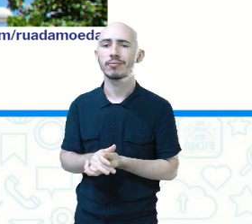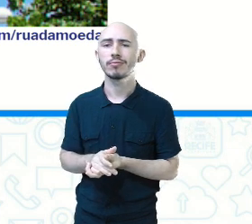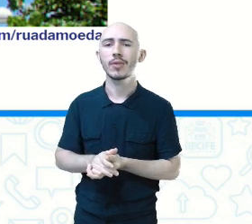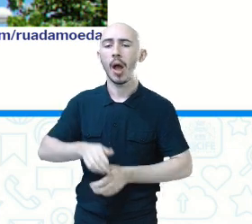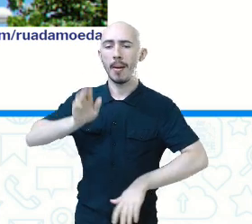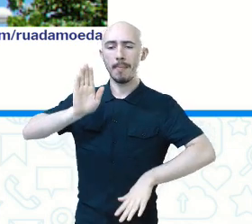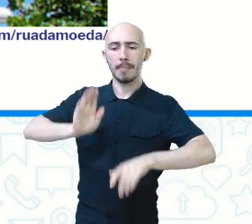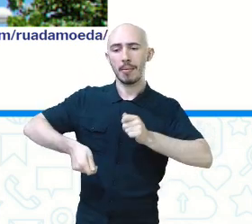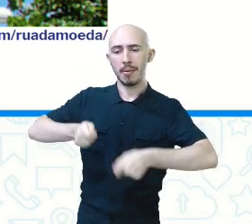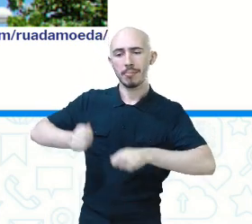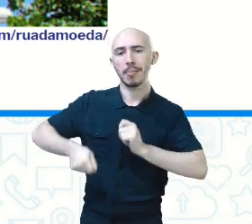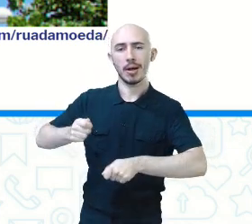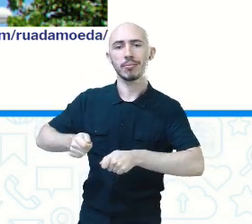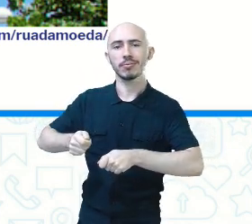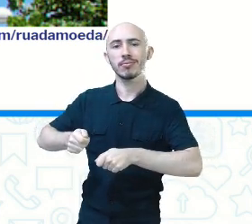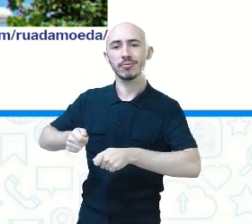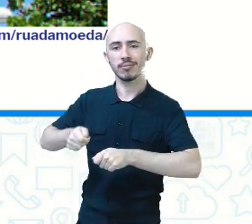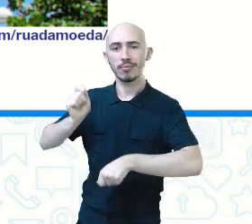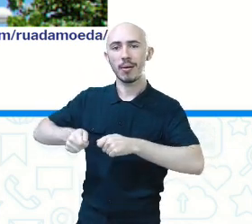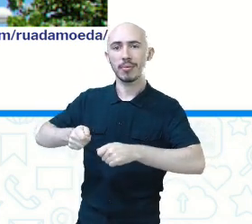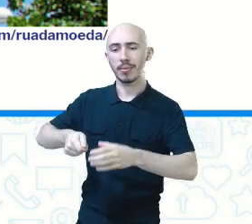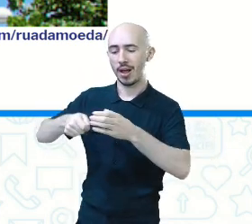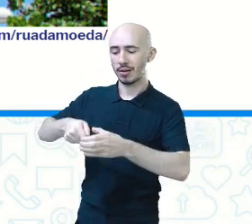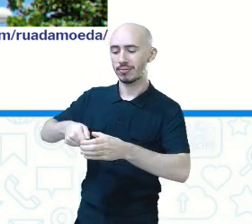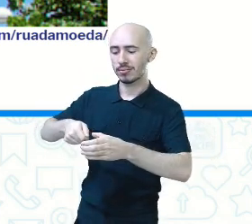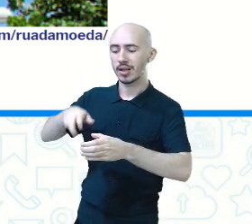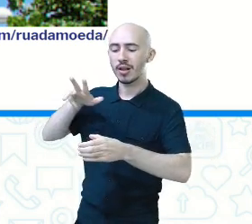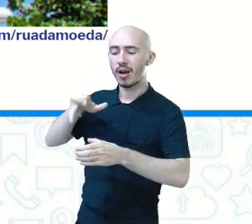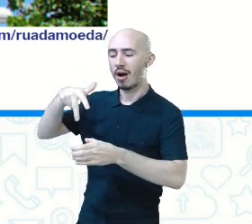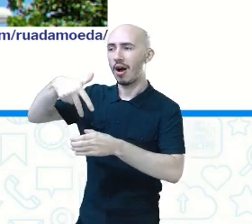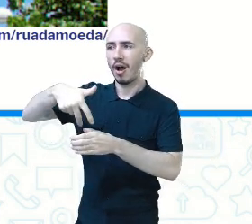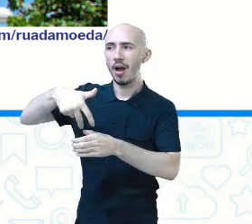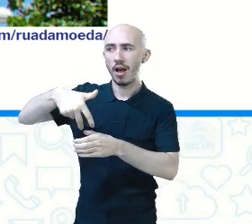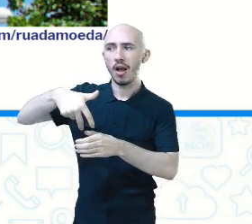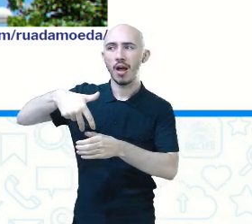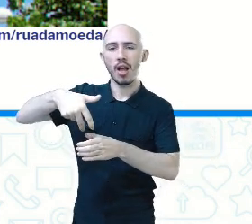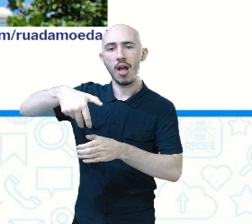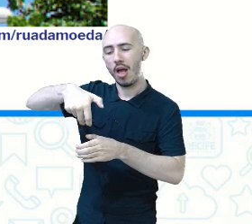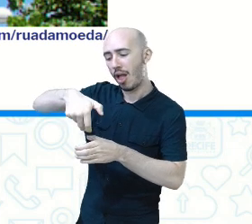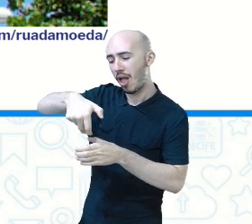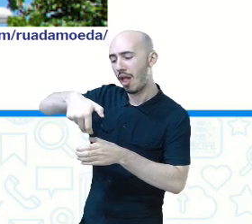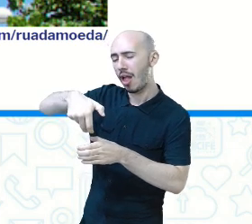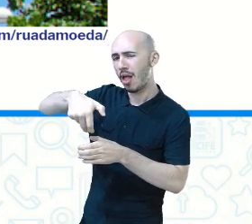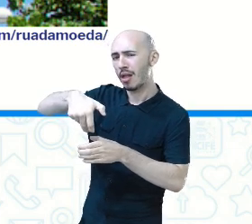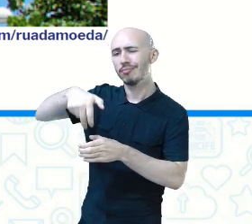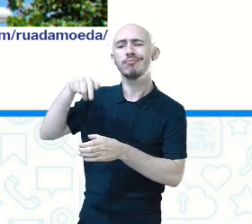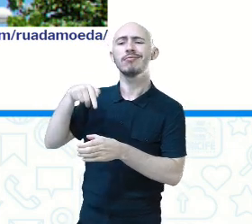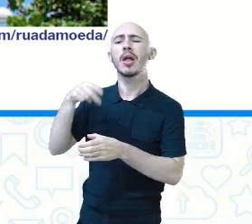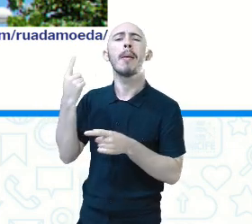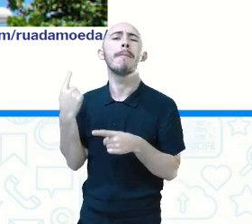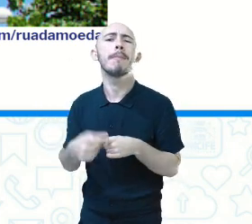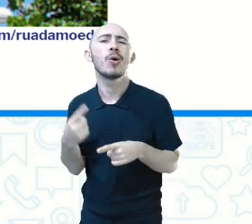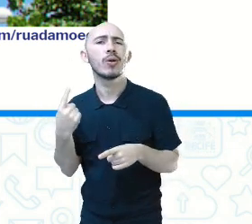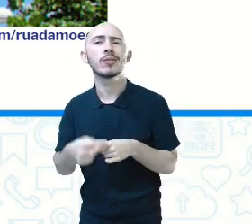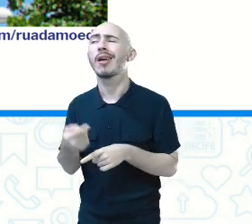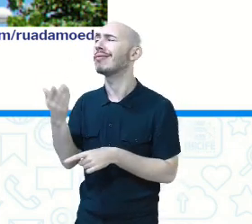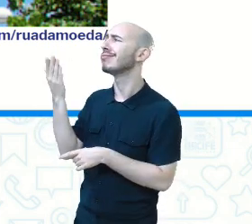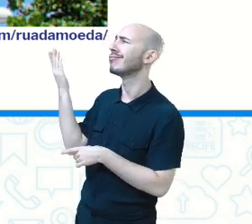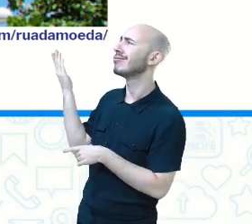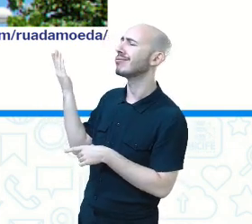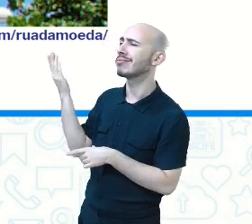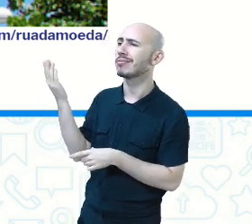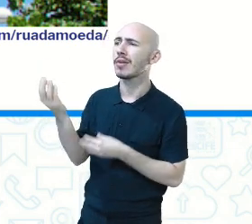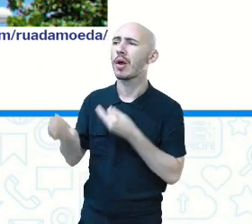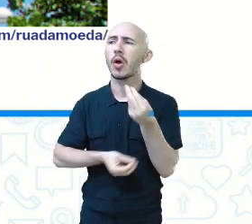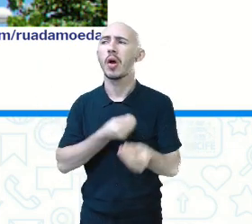alfaia. Lembra da alfaia, do instrumento do maracatu? Por que este homem em cima da alfaia está numa